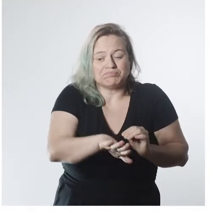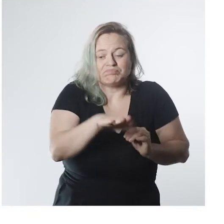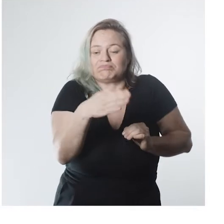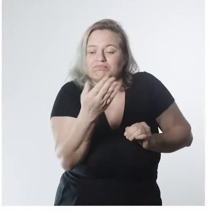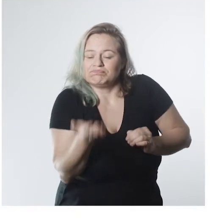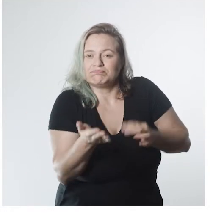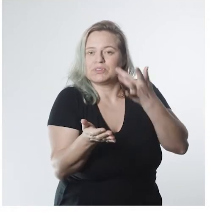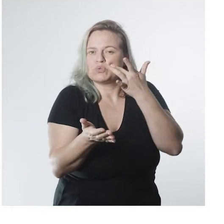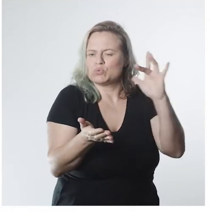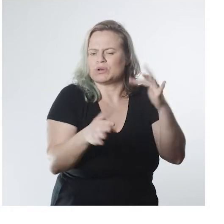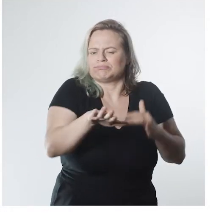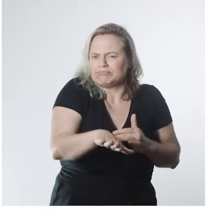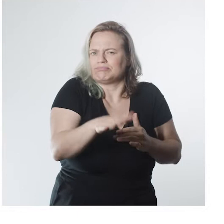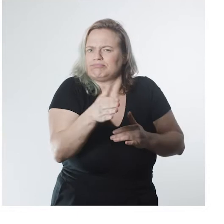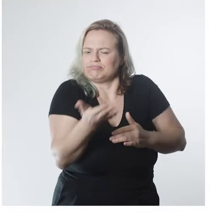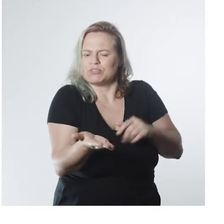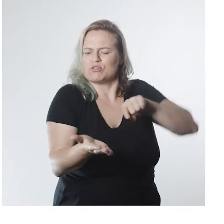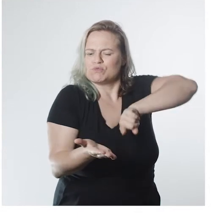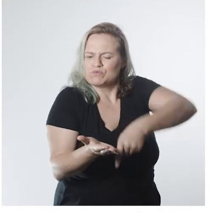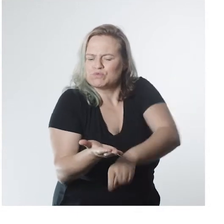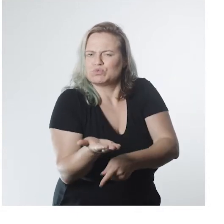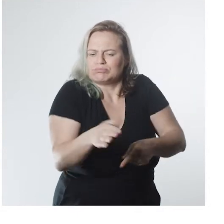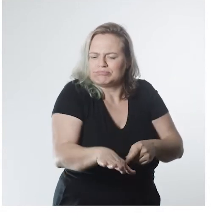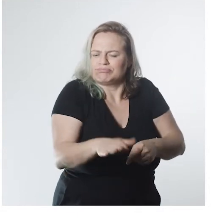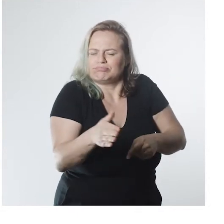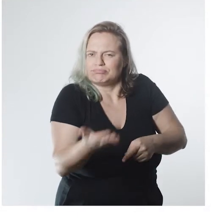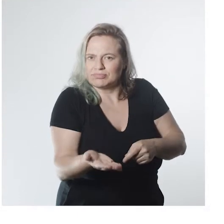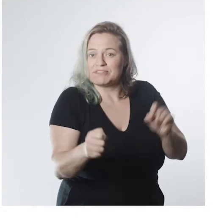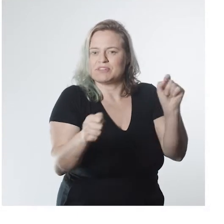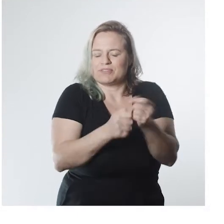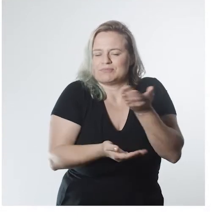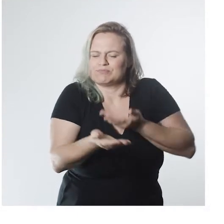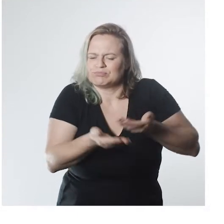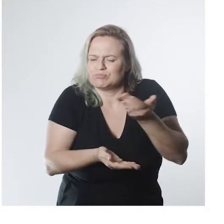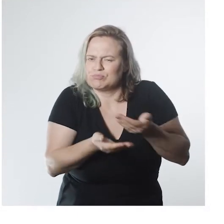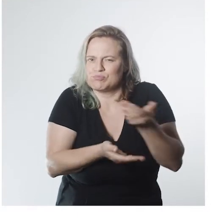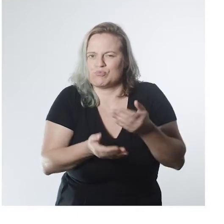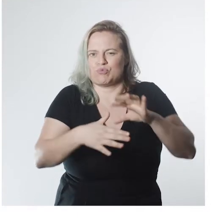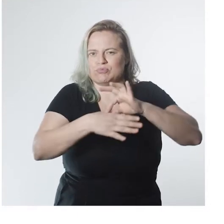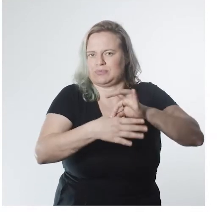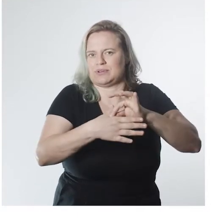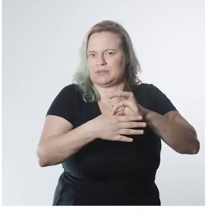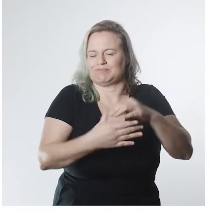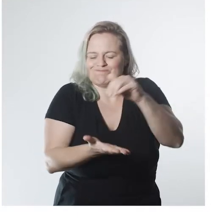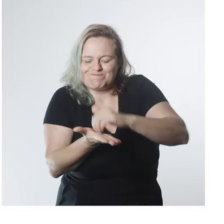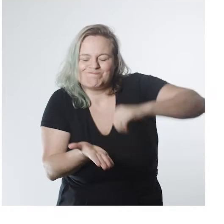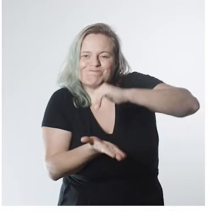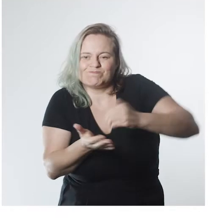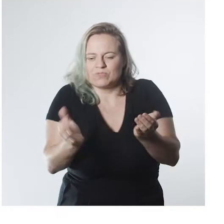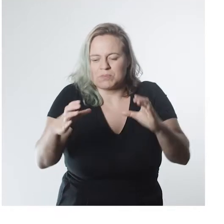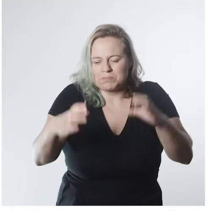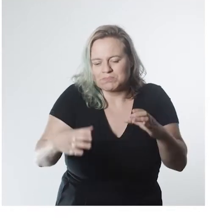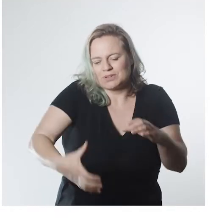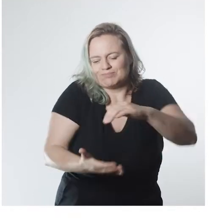carnes, tempo suficiente para ela ir pegando no fundo da panela. E a gente vai fazendo um molho dessa própria carne, né, raspando o fundo da panela aos poucos.